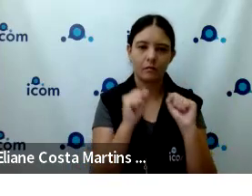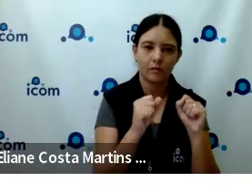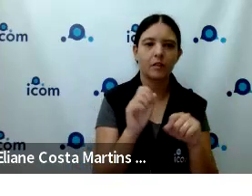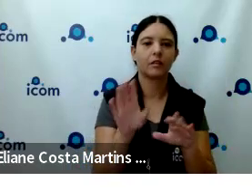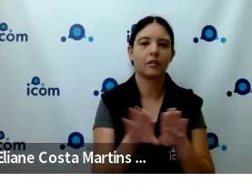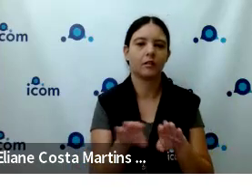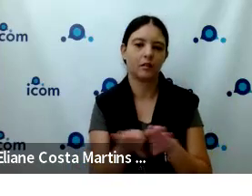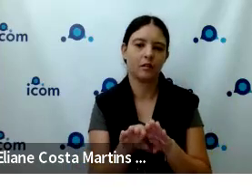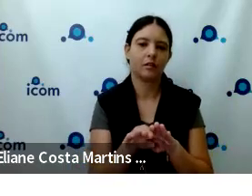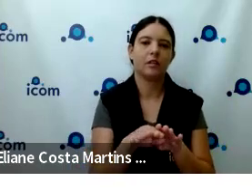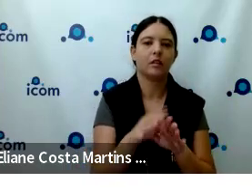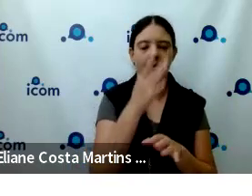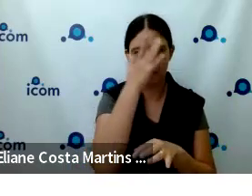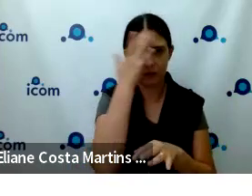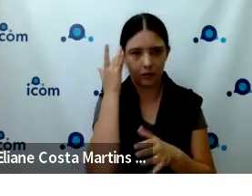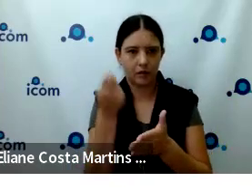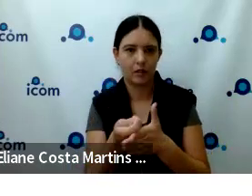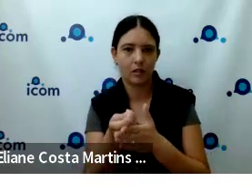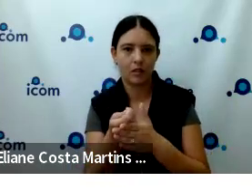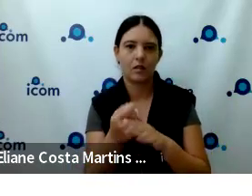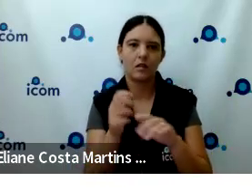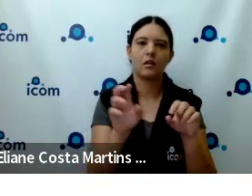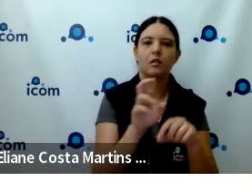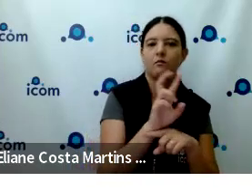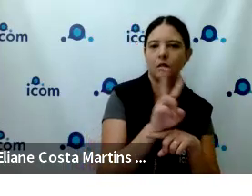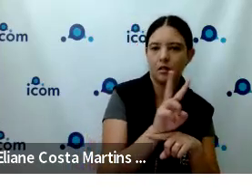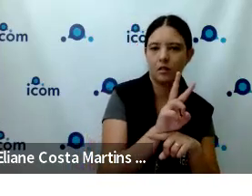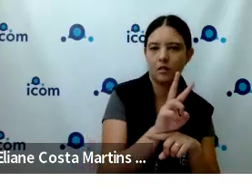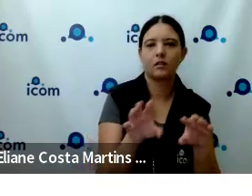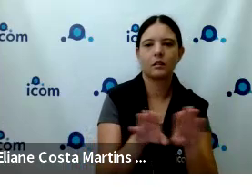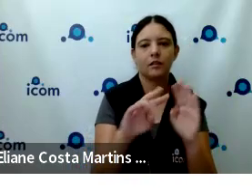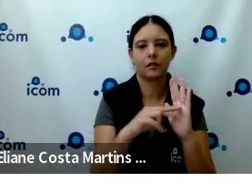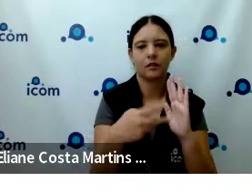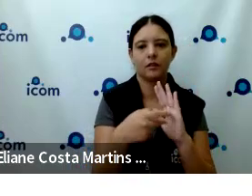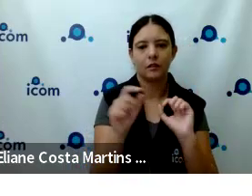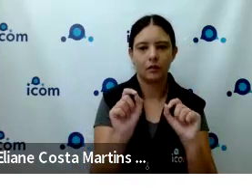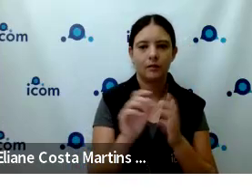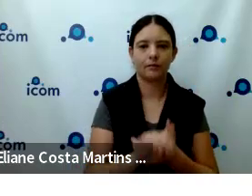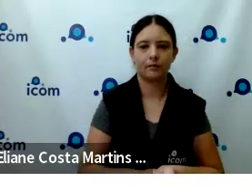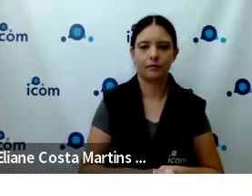tanto do contribuinte como da fiscalização, o que significa que